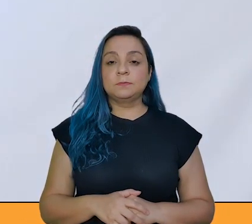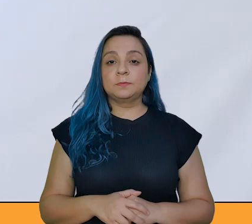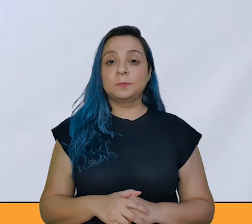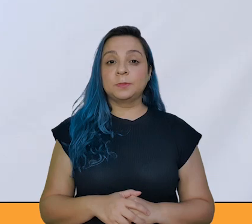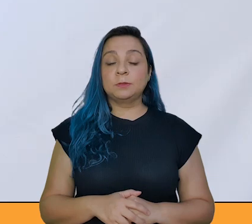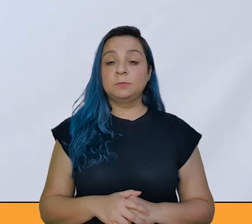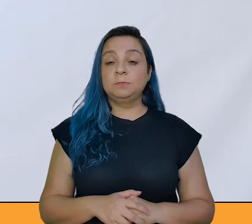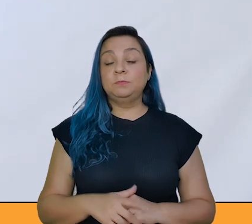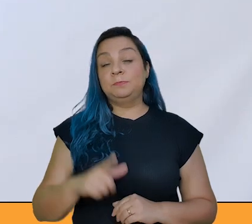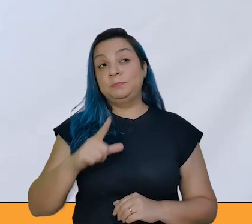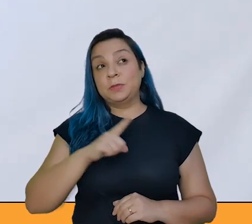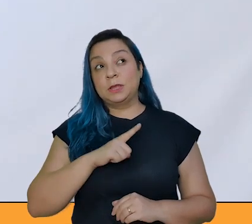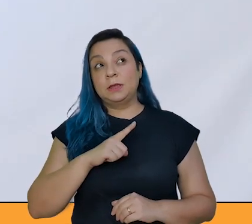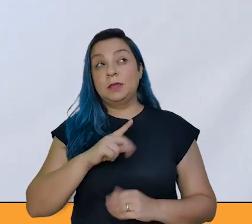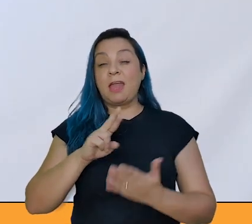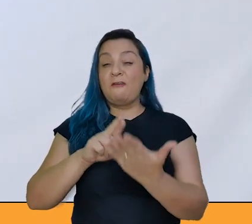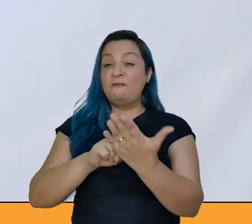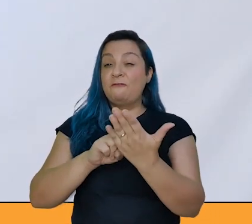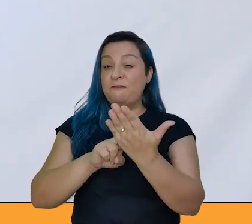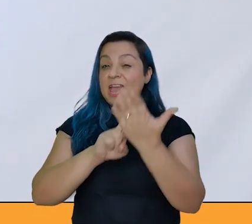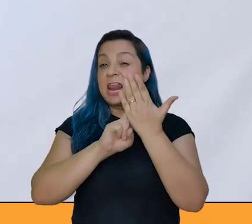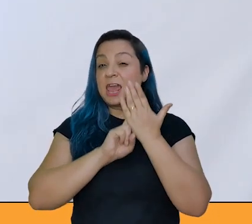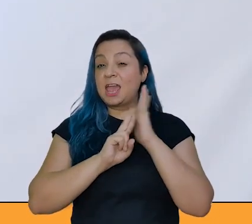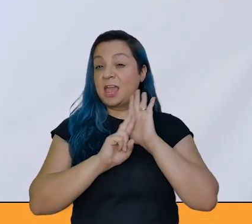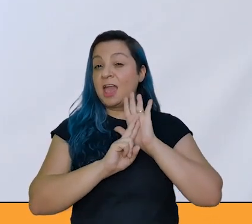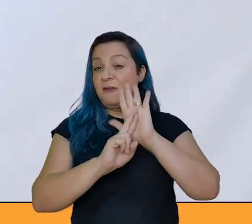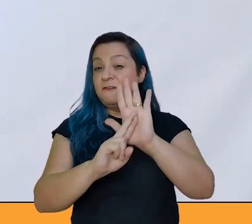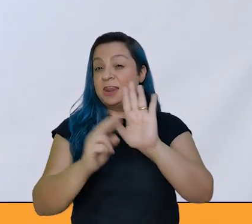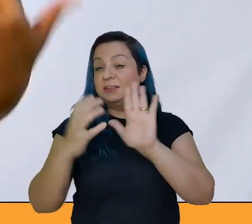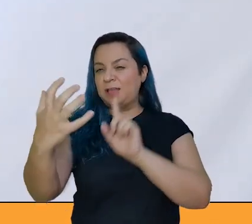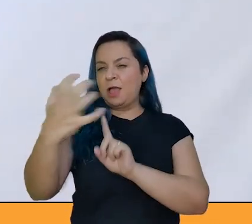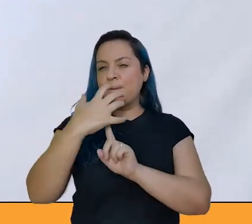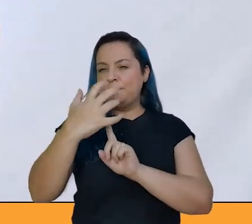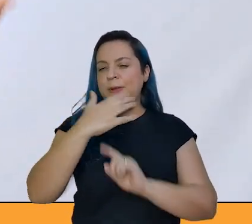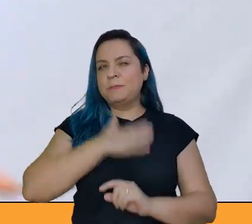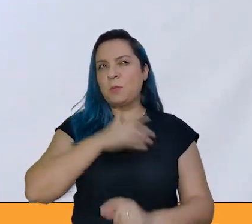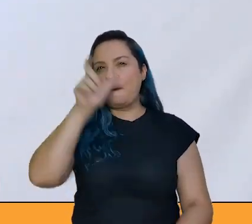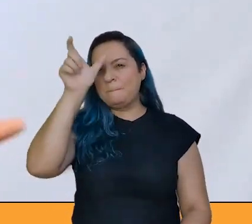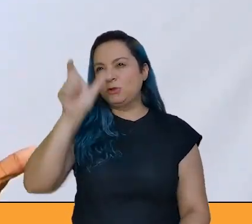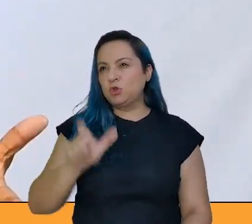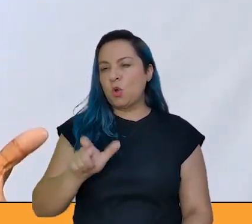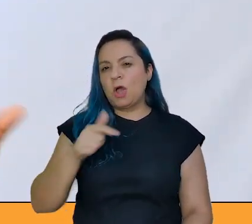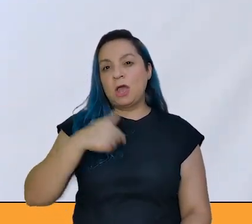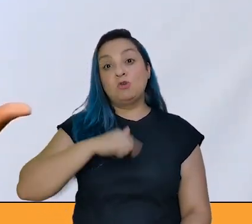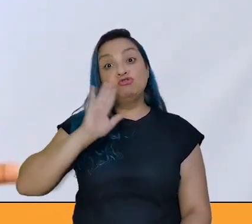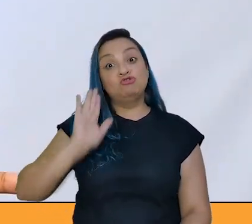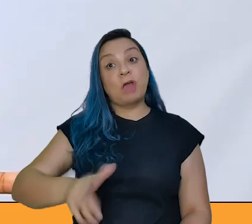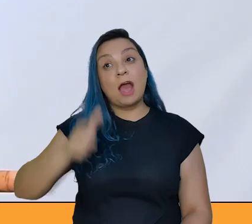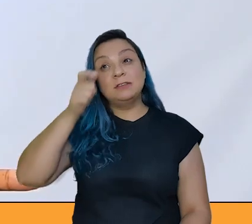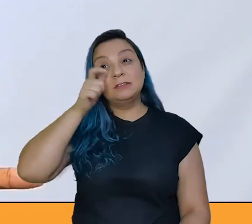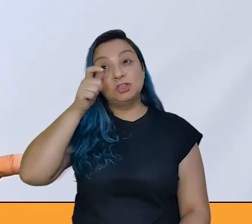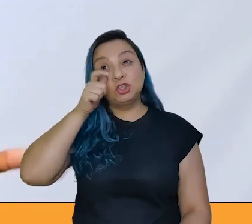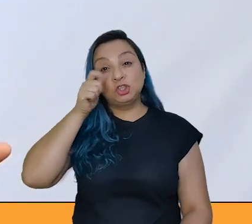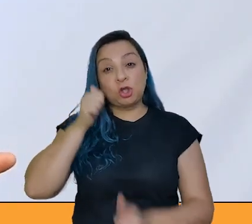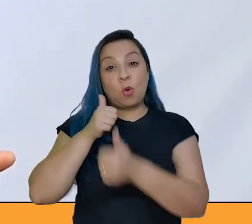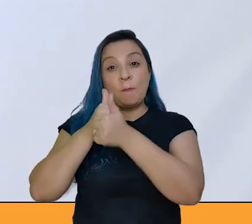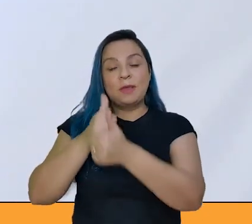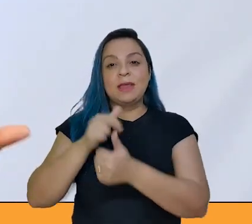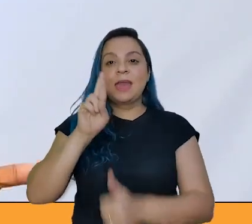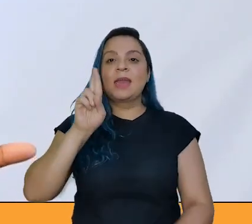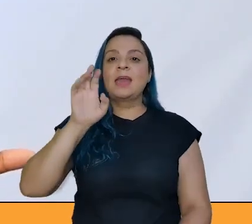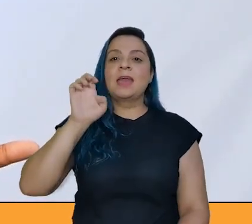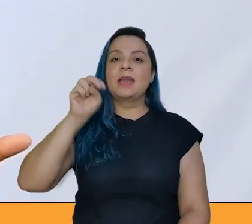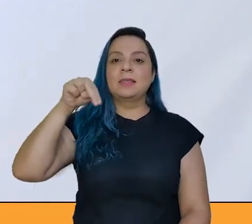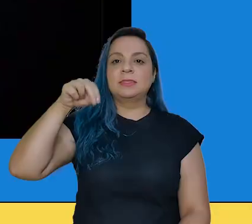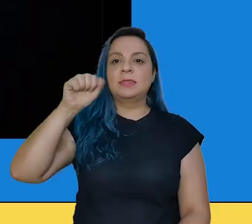Eu tenho também como uma referência uma pessoa que eu tive a oportunidade de assistir o trabalho, de acompanhar o trabalho, que é a